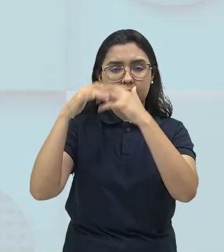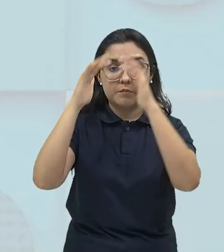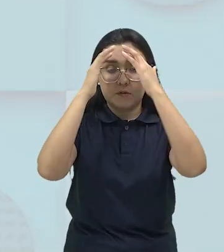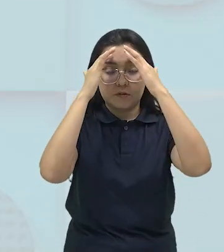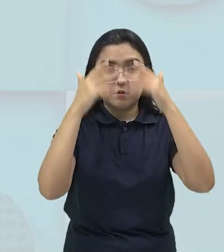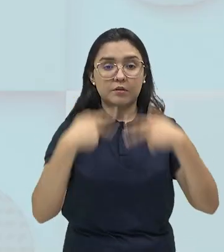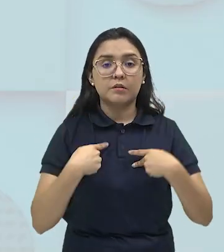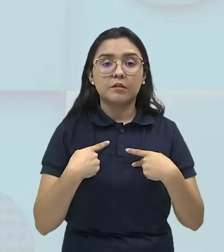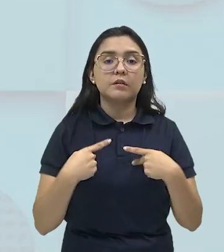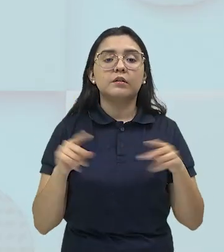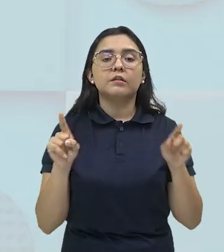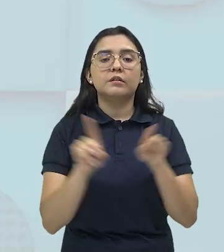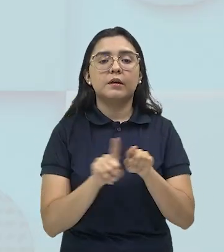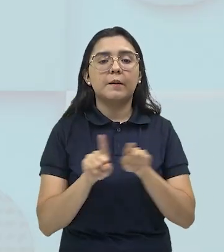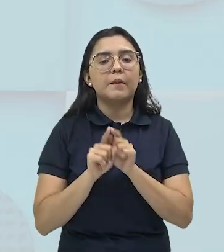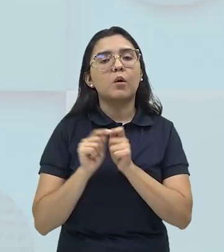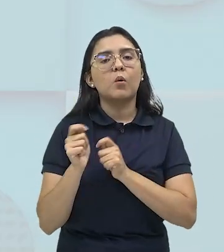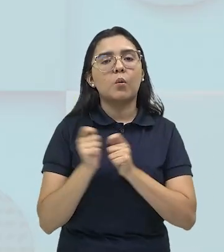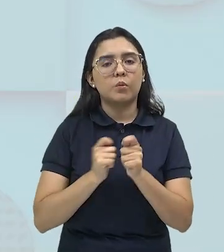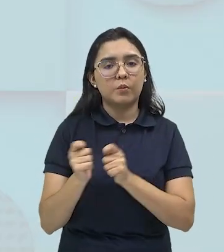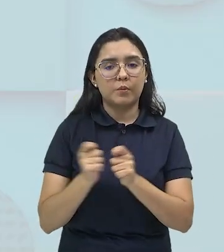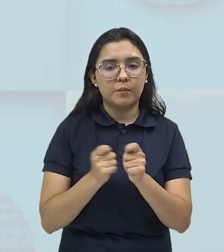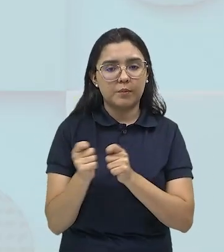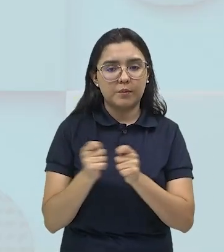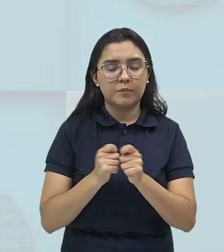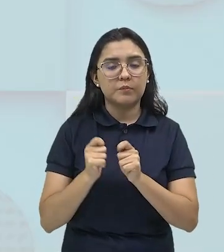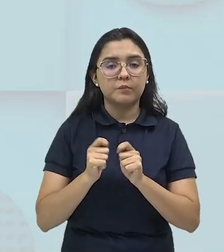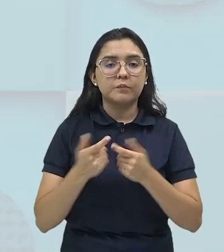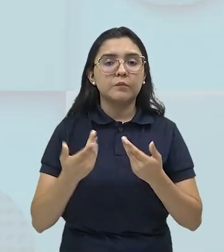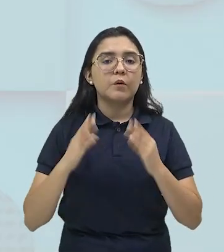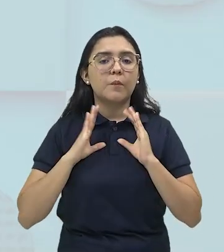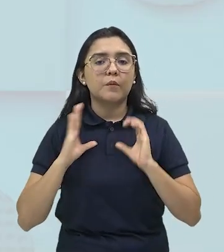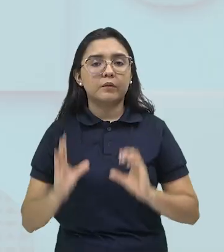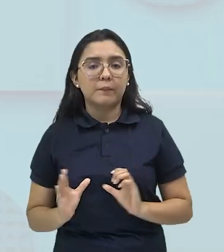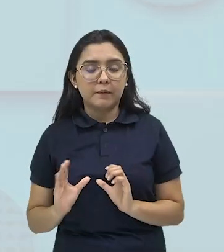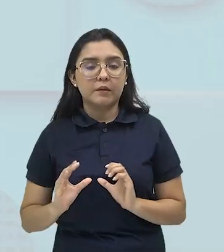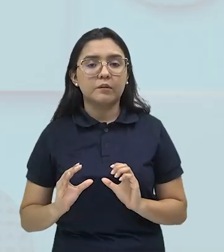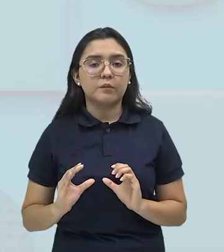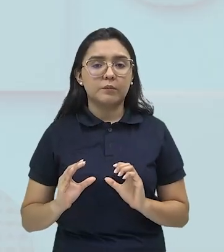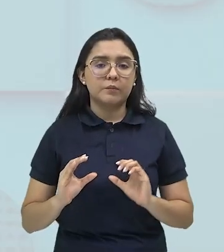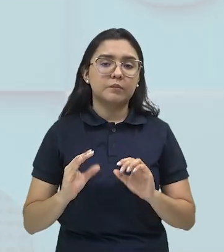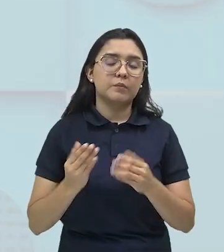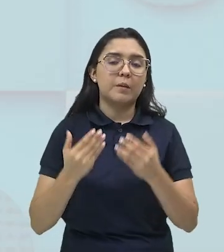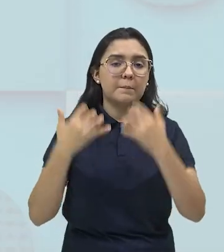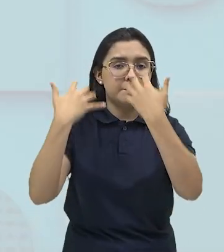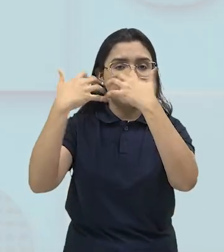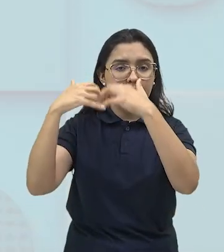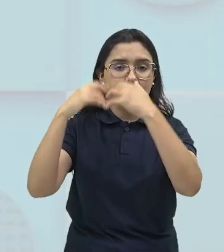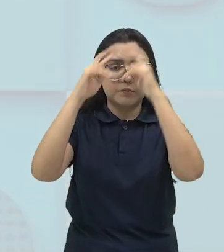tentar ter o controle, né, sobre o comportamento humano, sobre a mente humana.